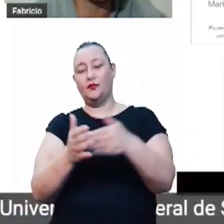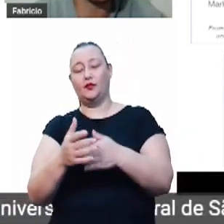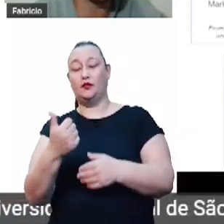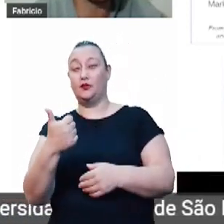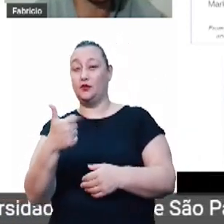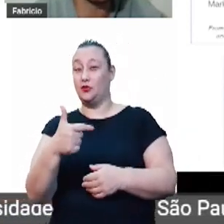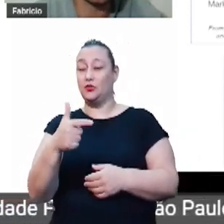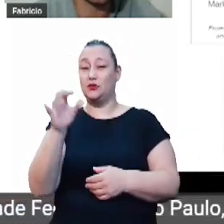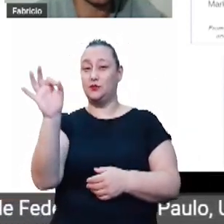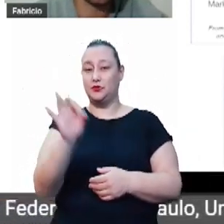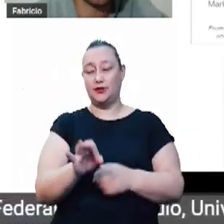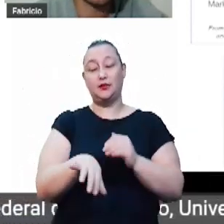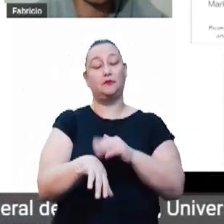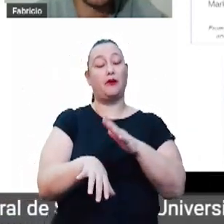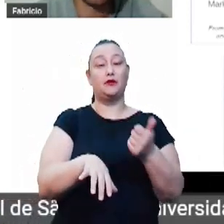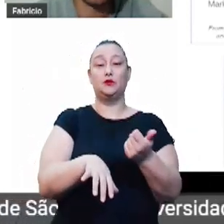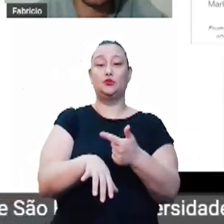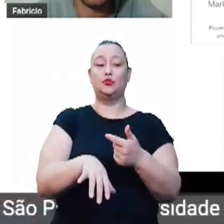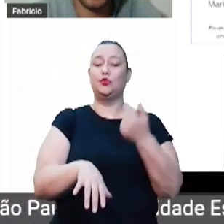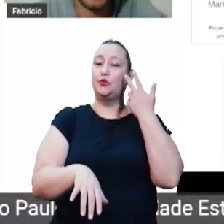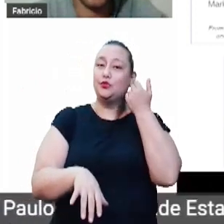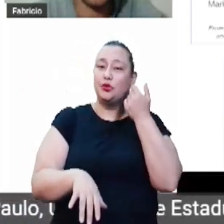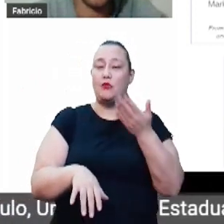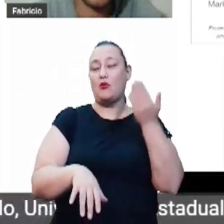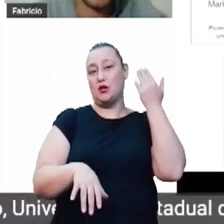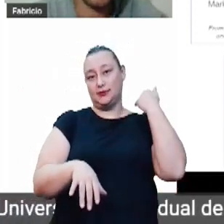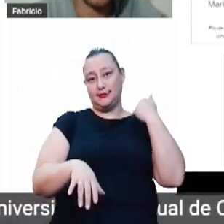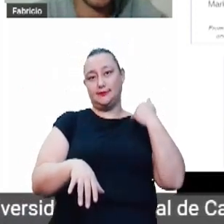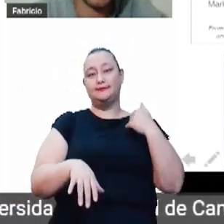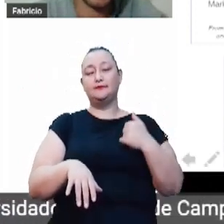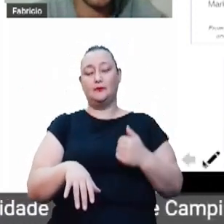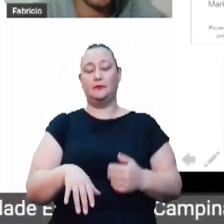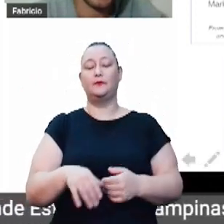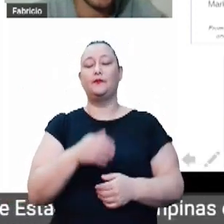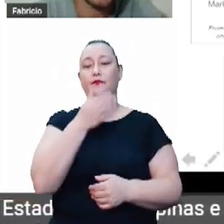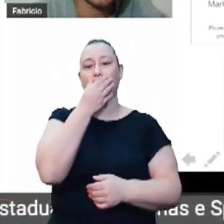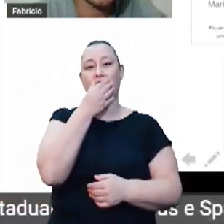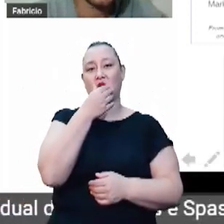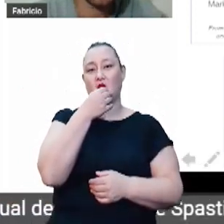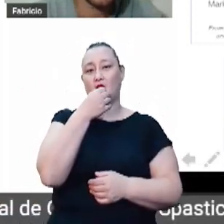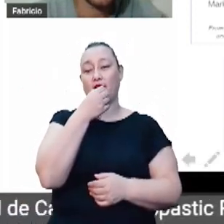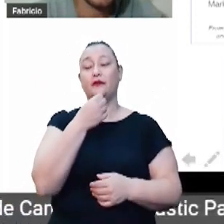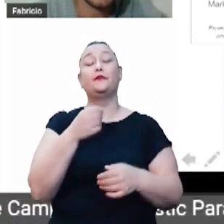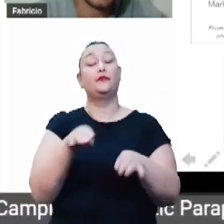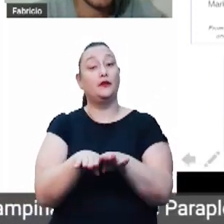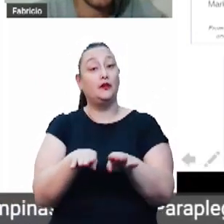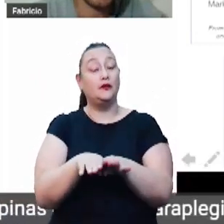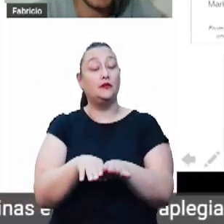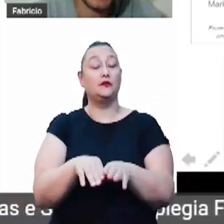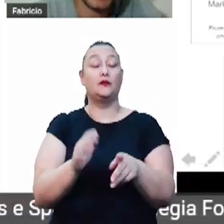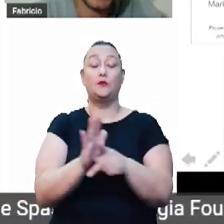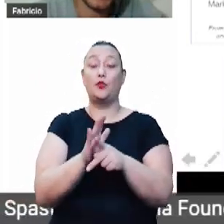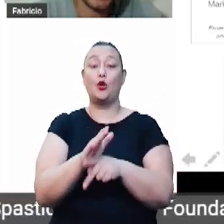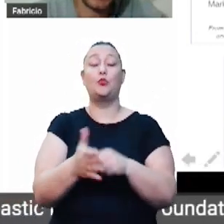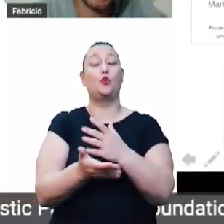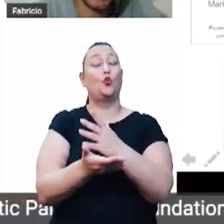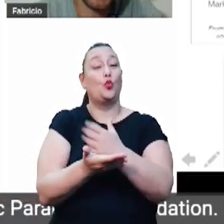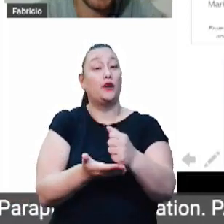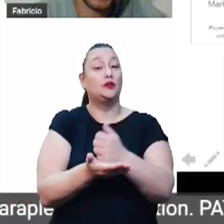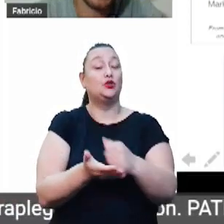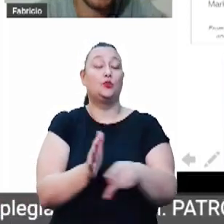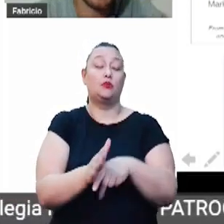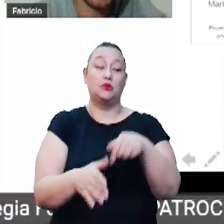mais veloz do que o habitual quando faz uso de toxina botulínica. E esse aqui é um artigo desse ano, mais recente, que